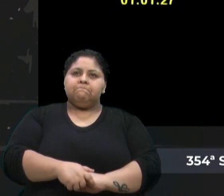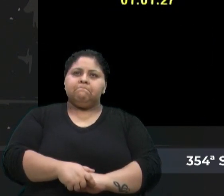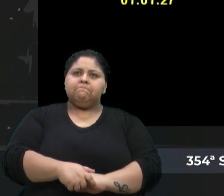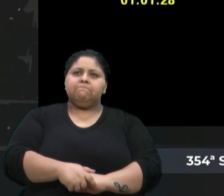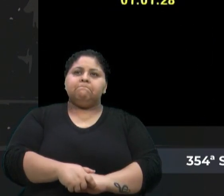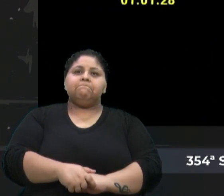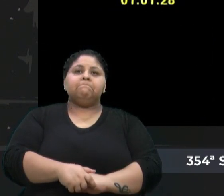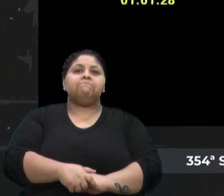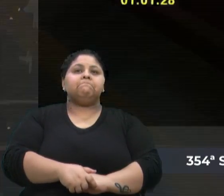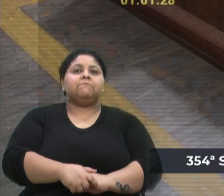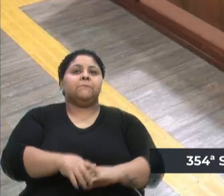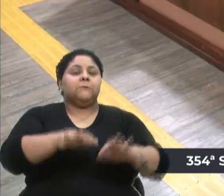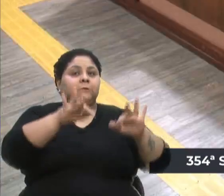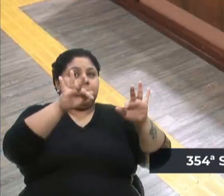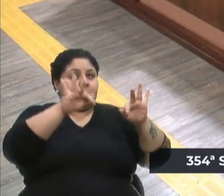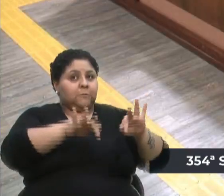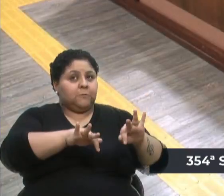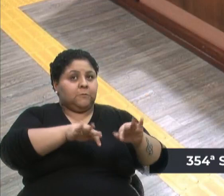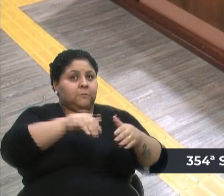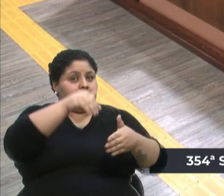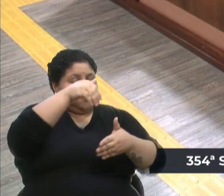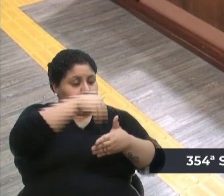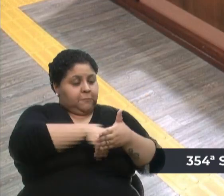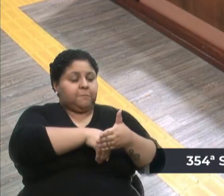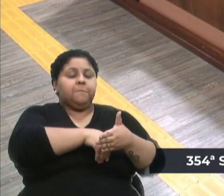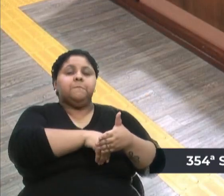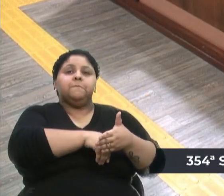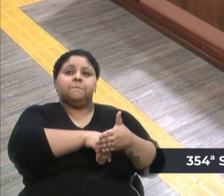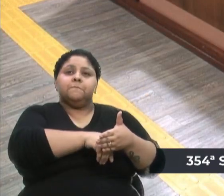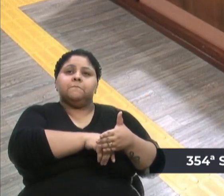Agora sim, encerrado o registro dos votos, encerrada a votação.